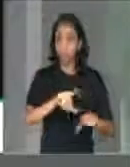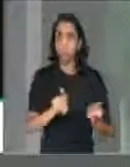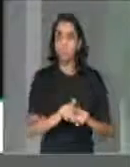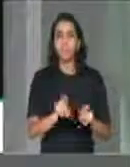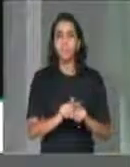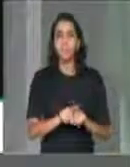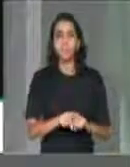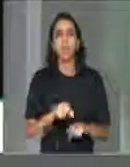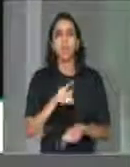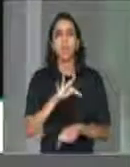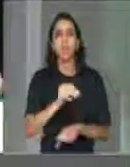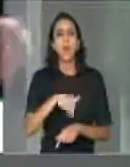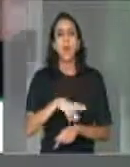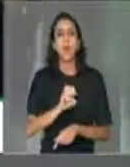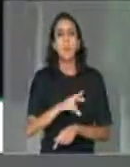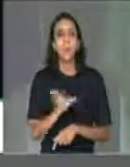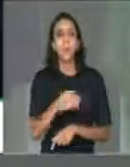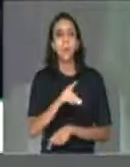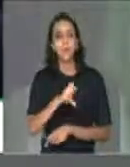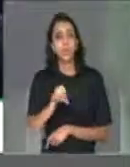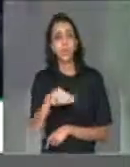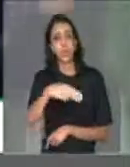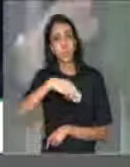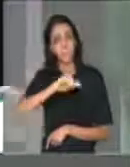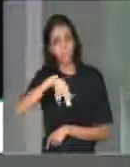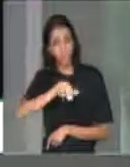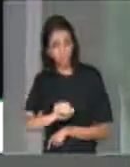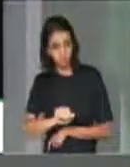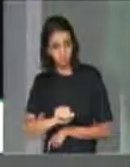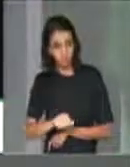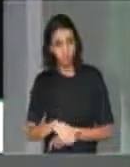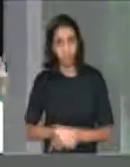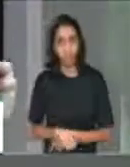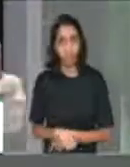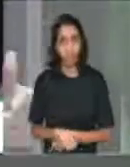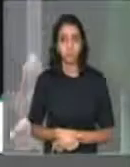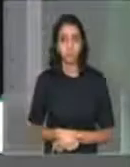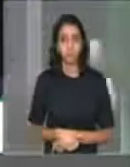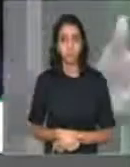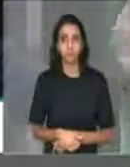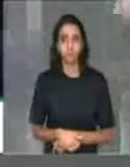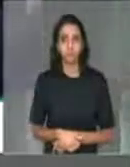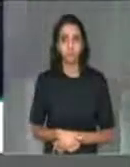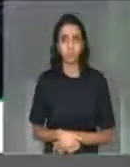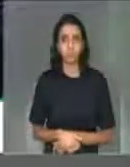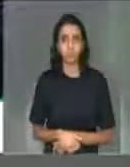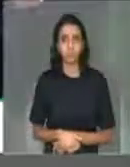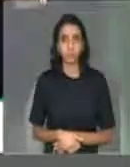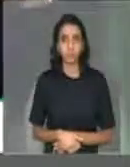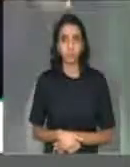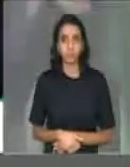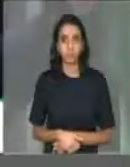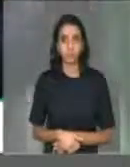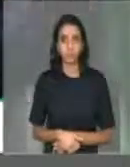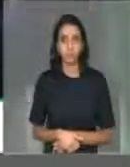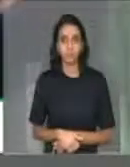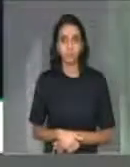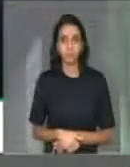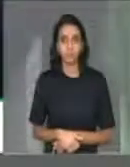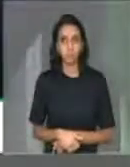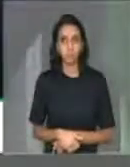Minas. E que há todo o imaginário de que ela é resultado de